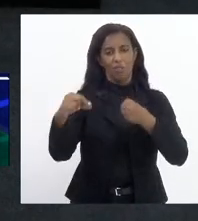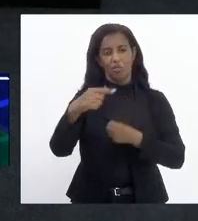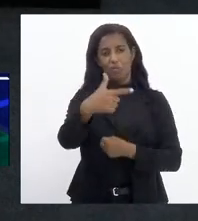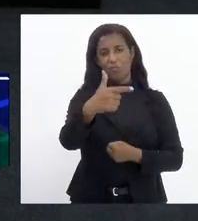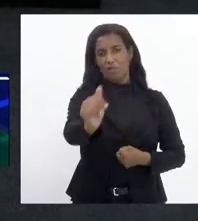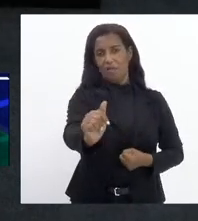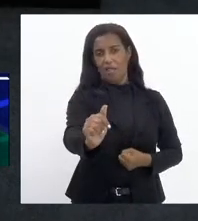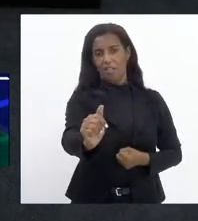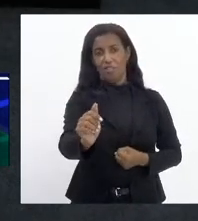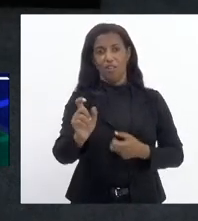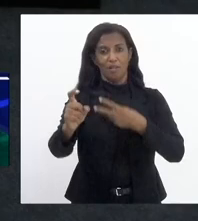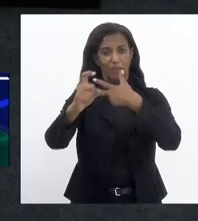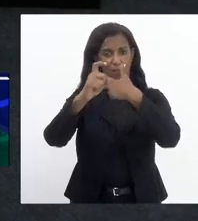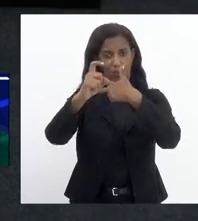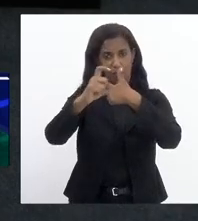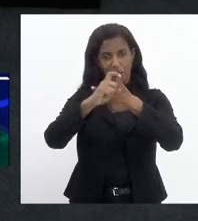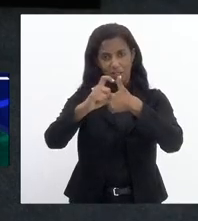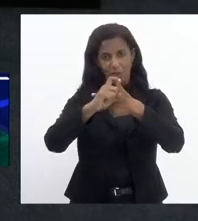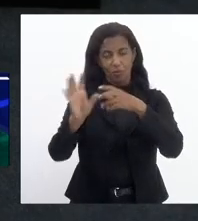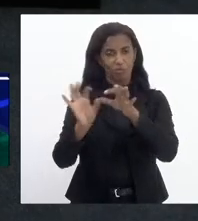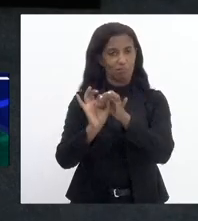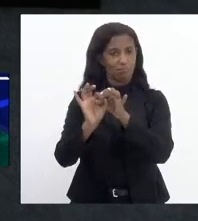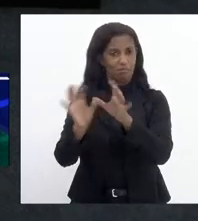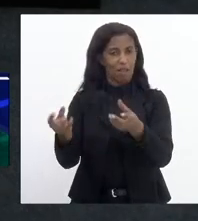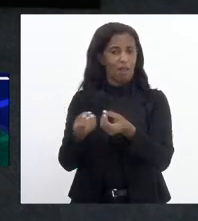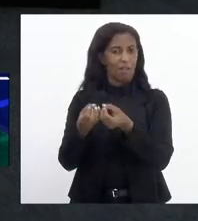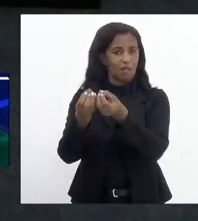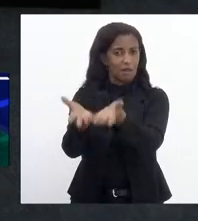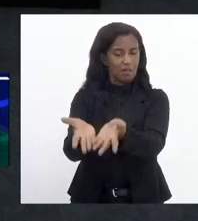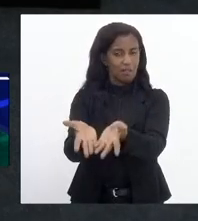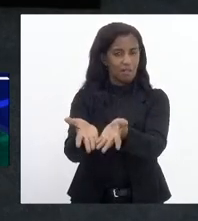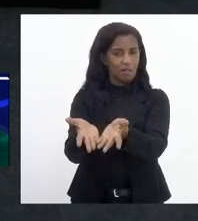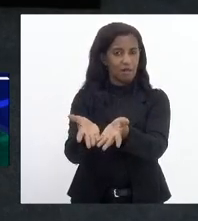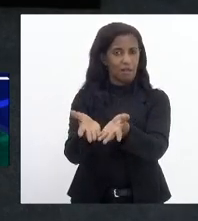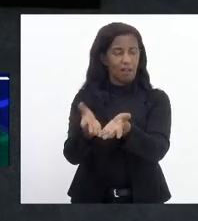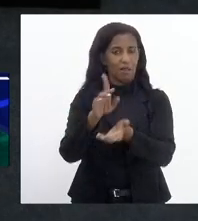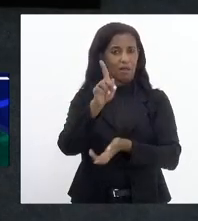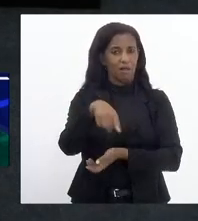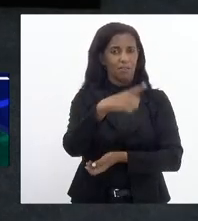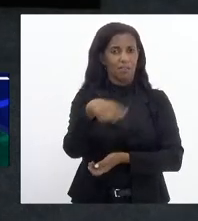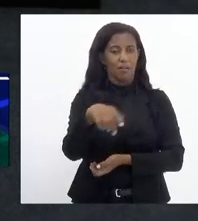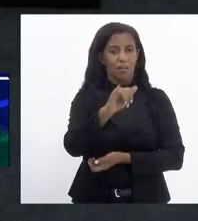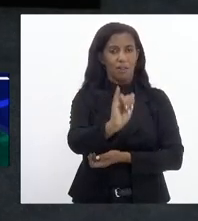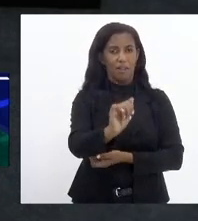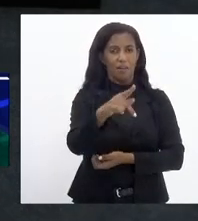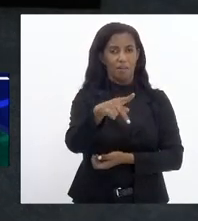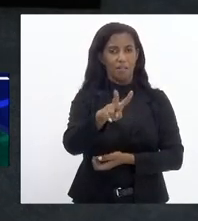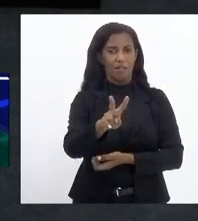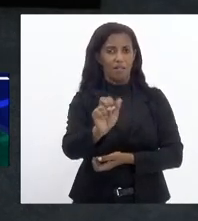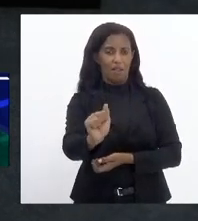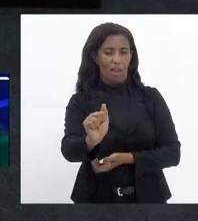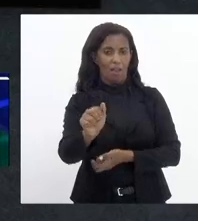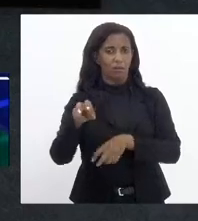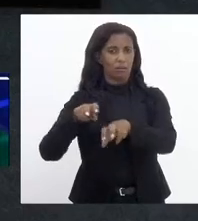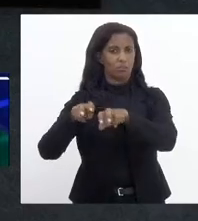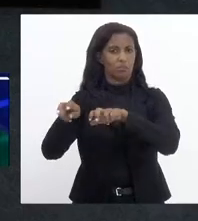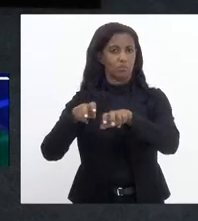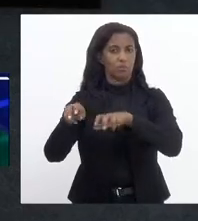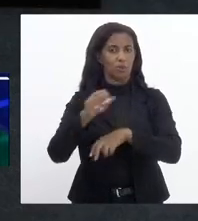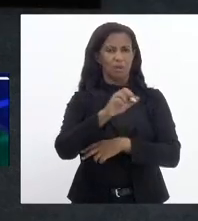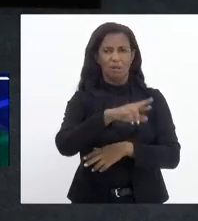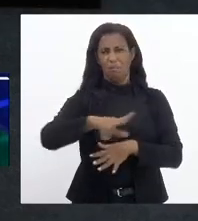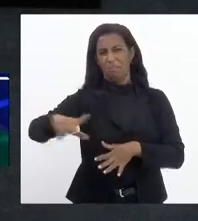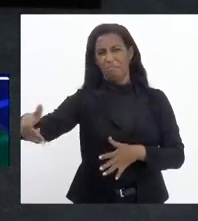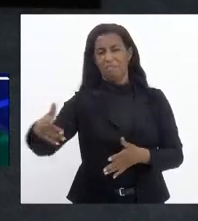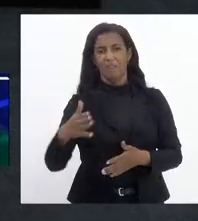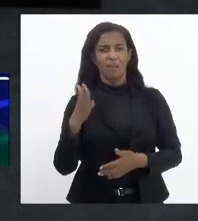27. Fica o poder executivo autorizado a conceder isenção do IPVA sobre os ônibus, etc, etc.